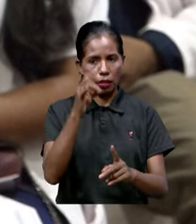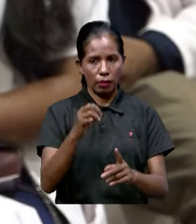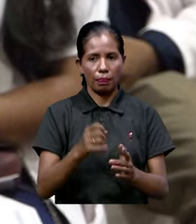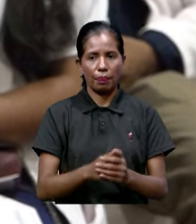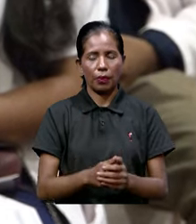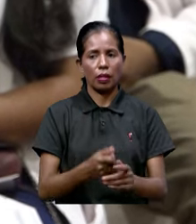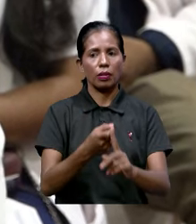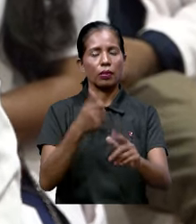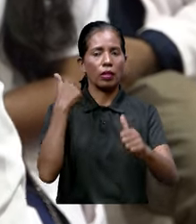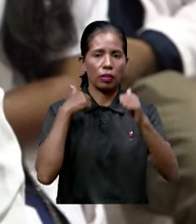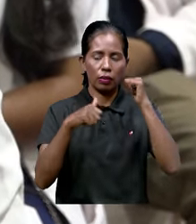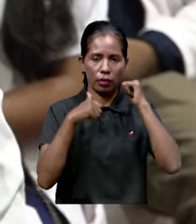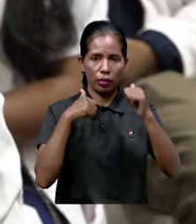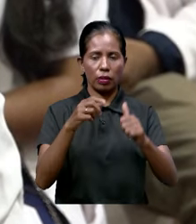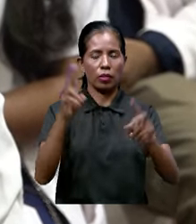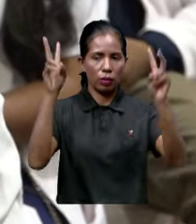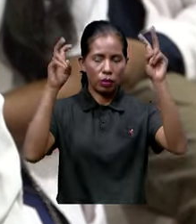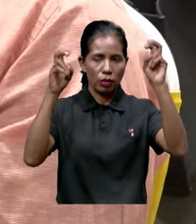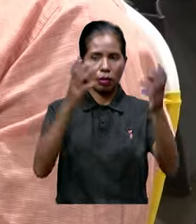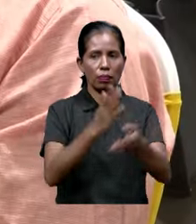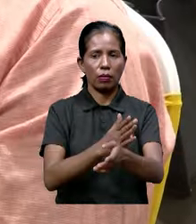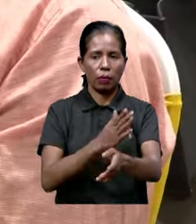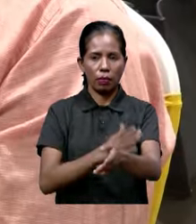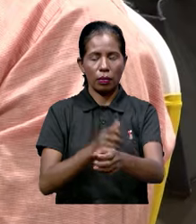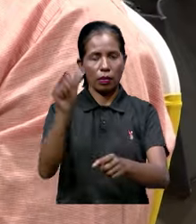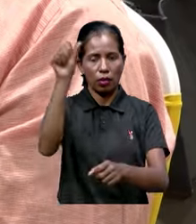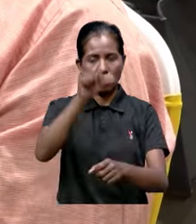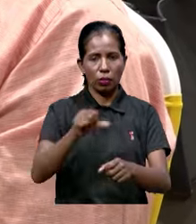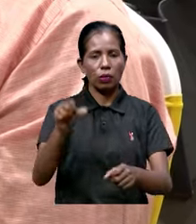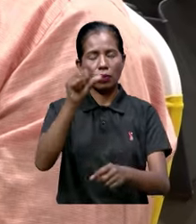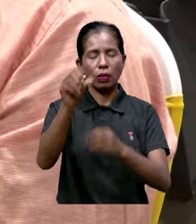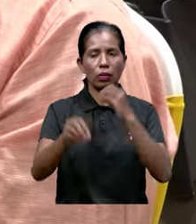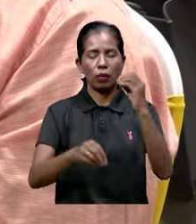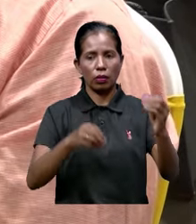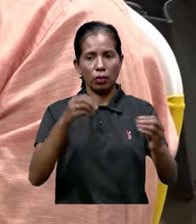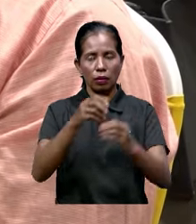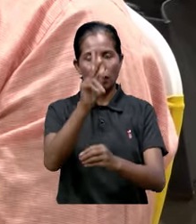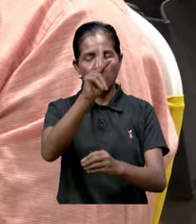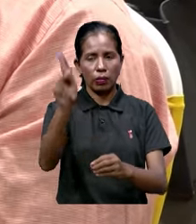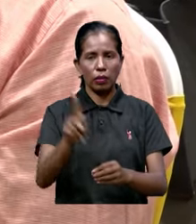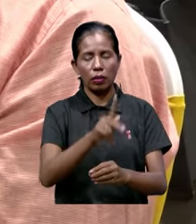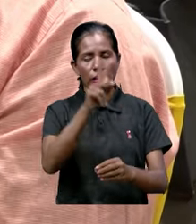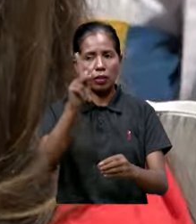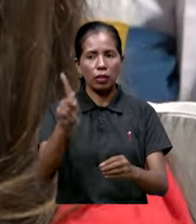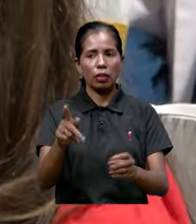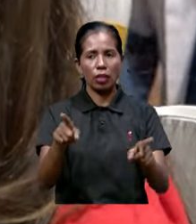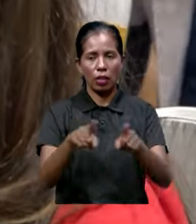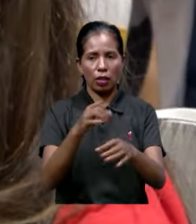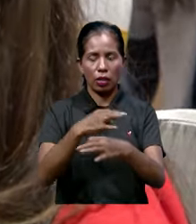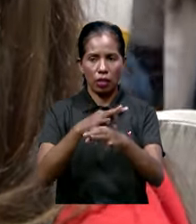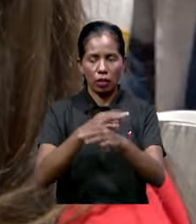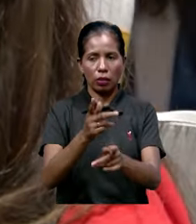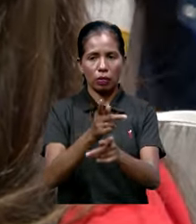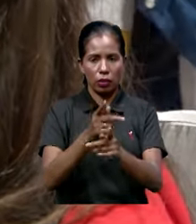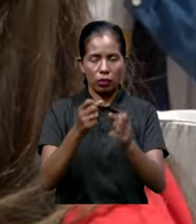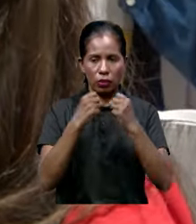Liu-se atividade, né, onde tema geral promove auditoria clínica no pesquisa nessa instrumento e da barradia cuidado